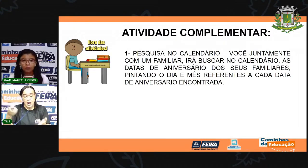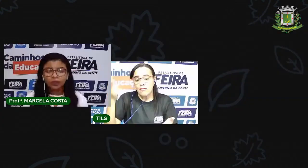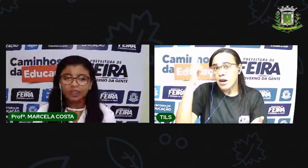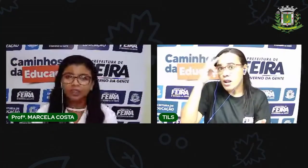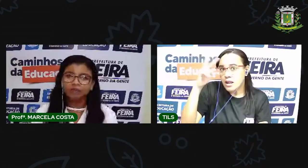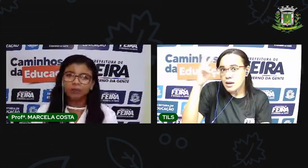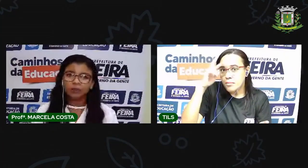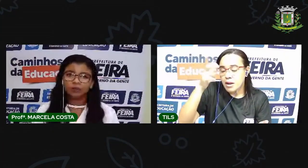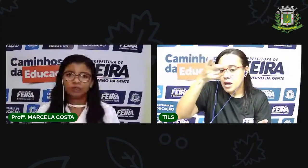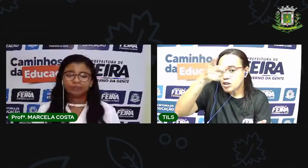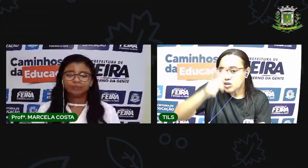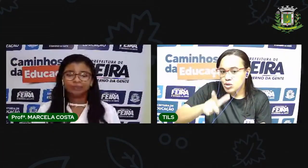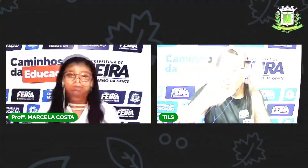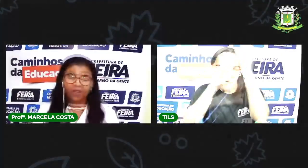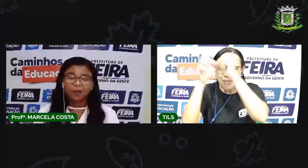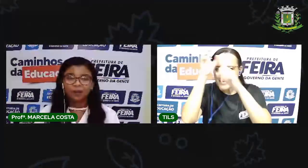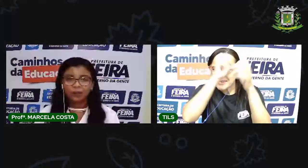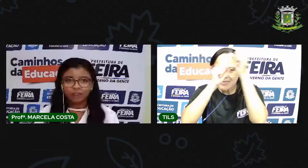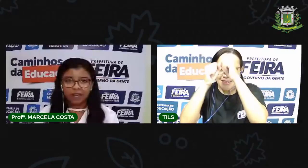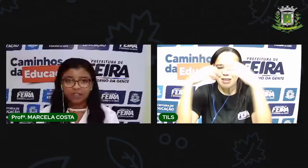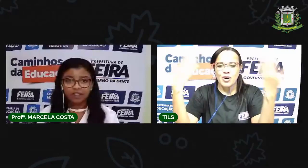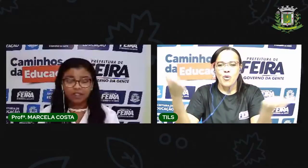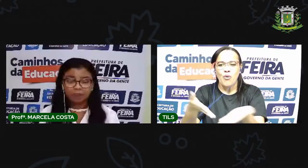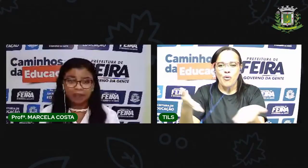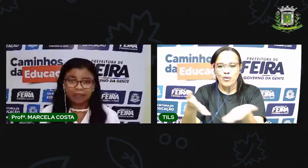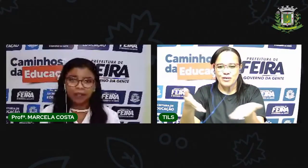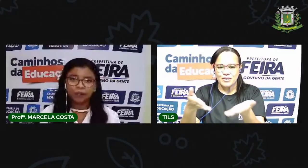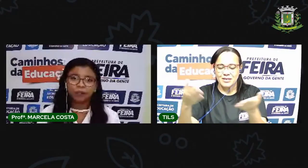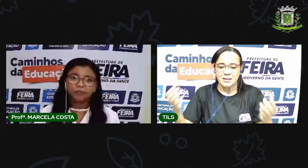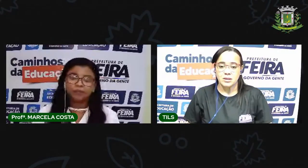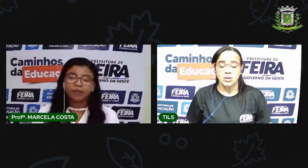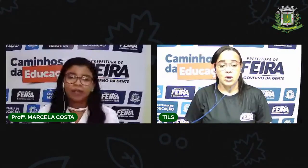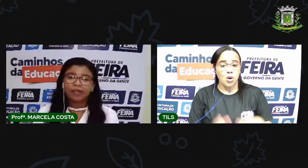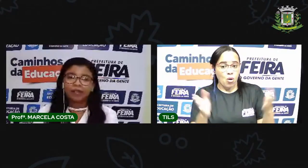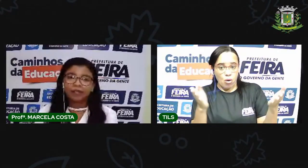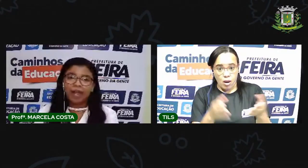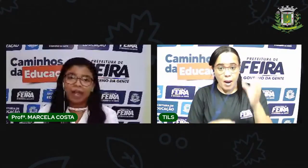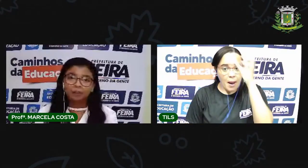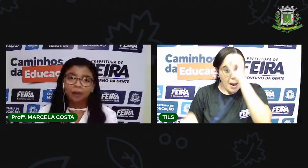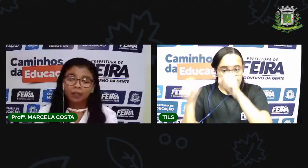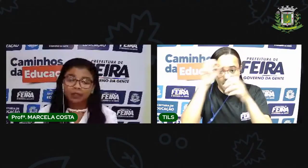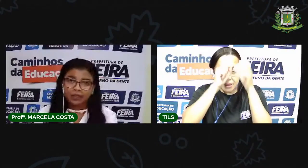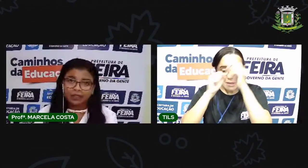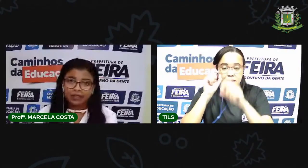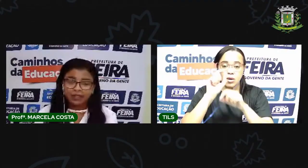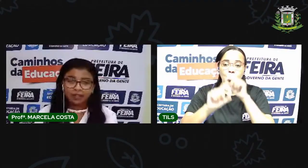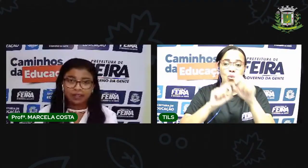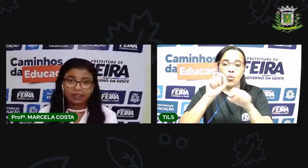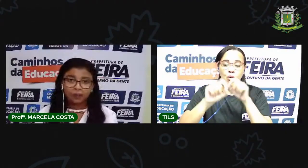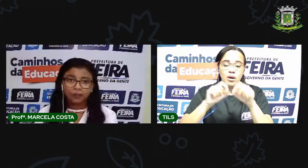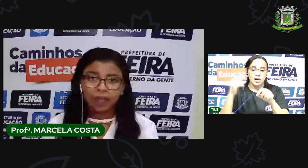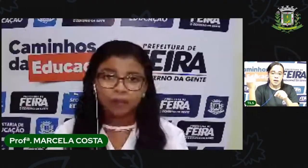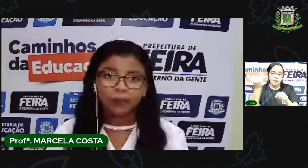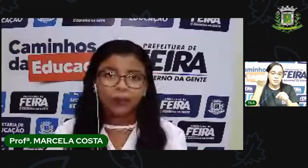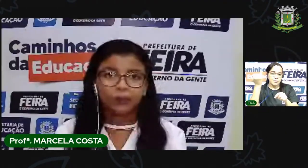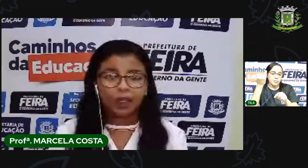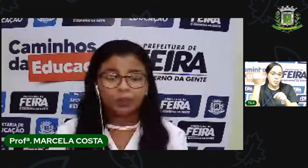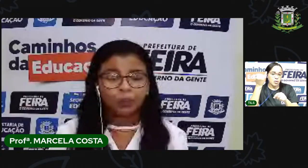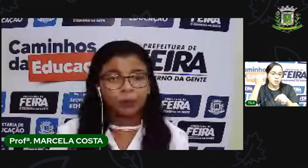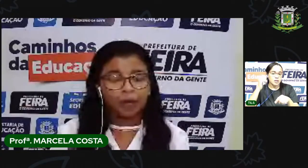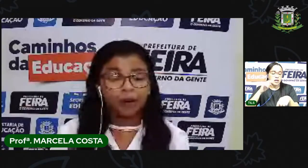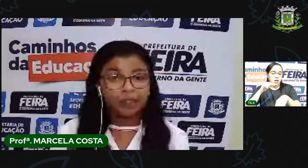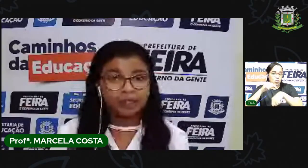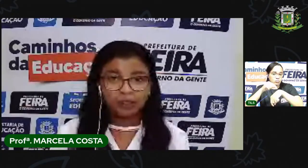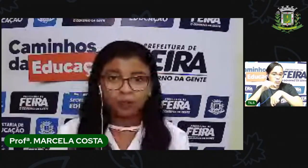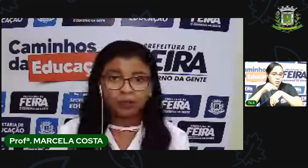Tudo que a gente viu hoje Hoje A gente aprendeu A importância De se organizar o tempo Que o